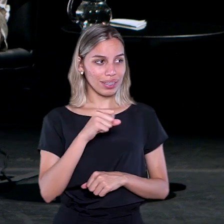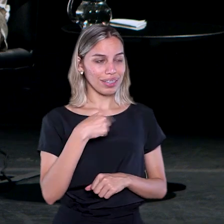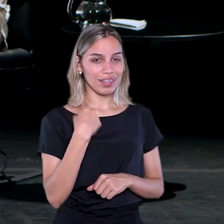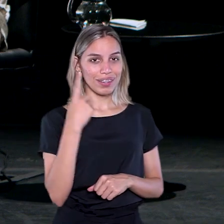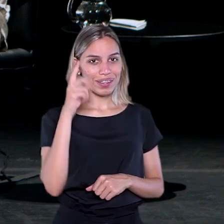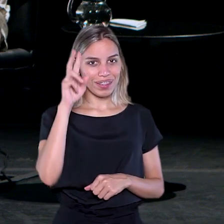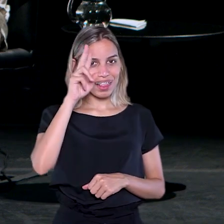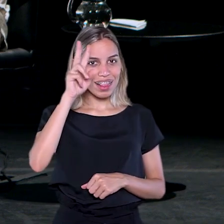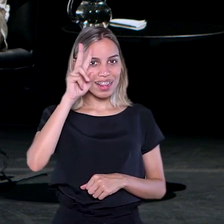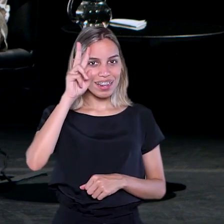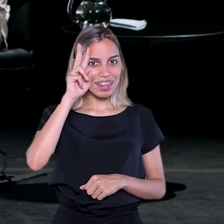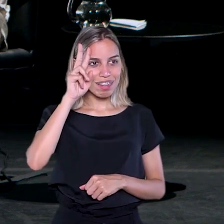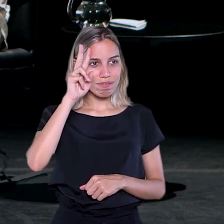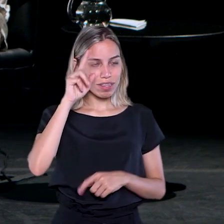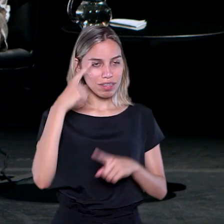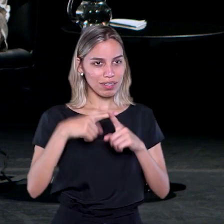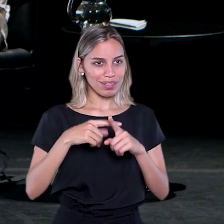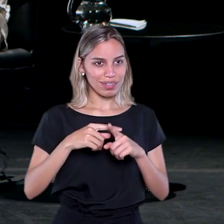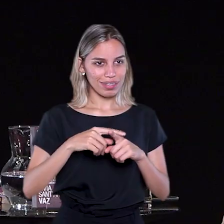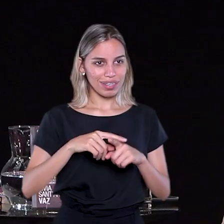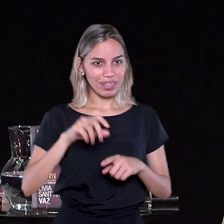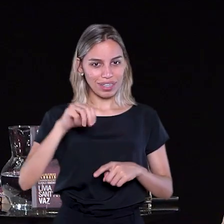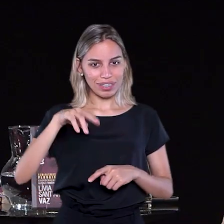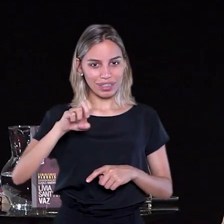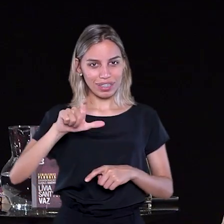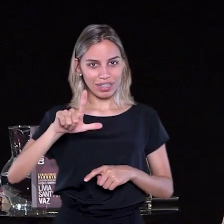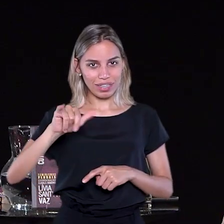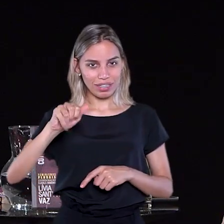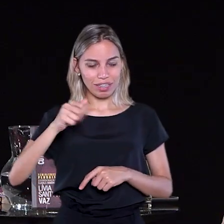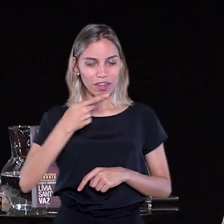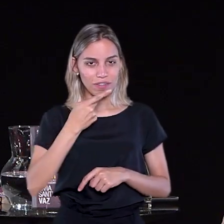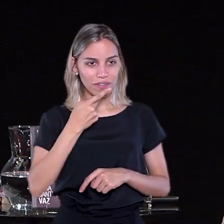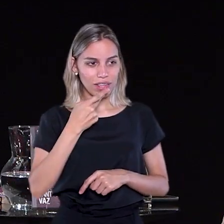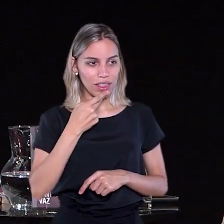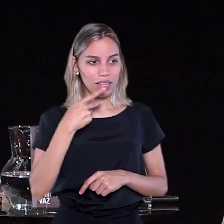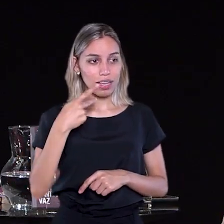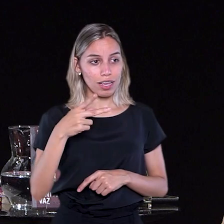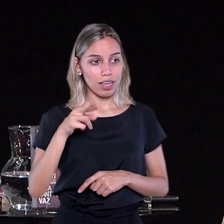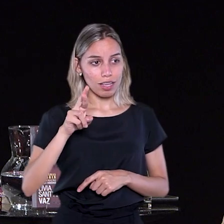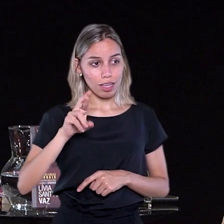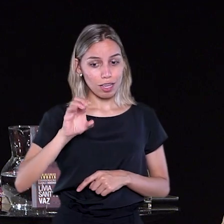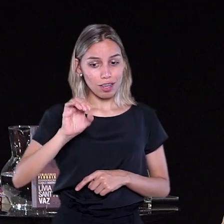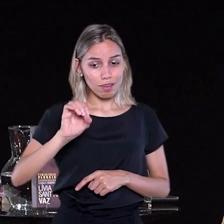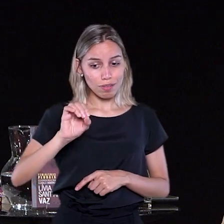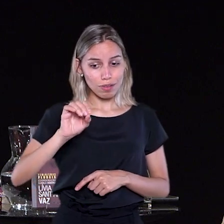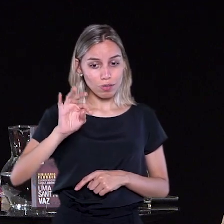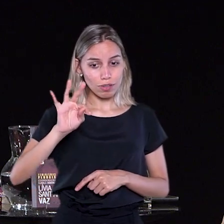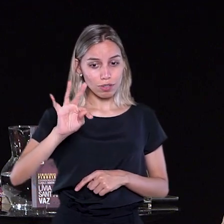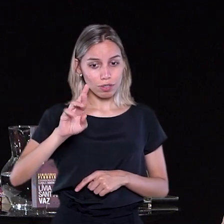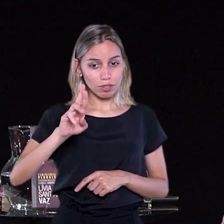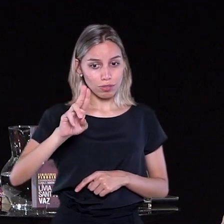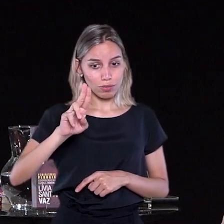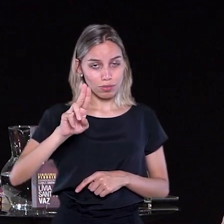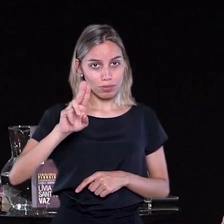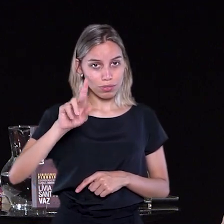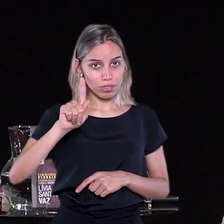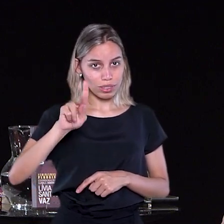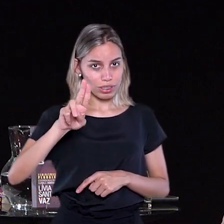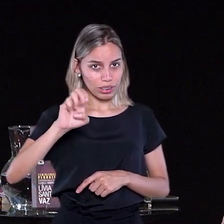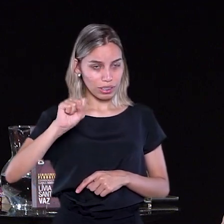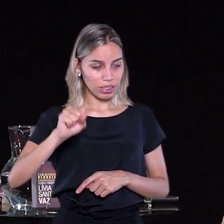aí nós temos outra questão, que é a educação. Mas eu queria só focar na questão da educação relacionada